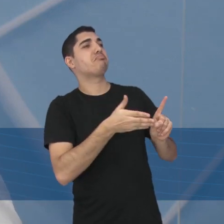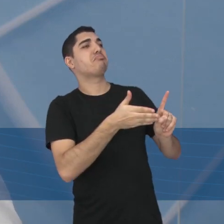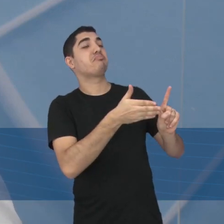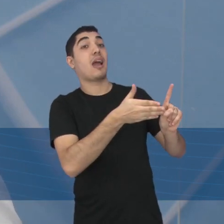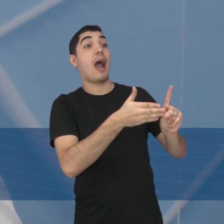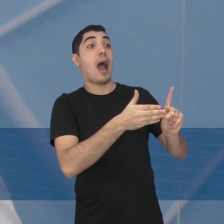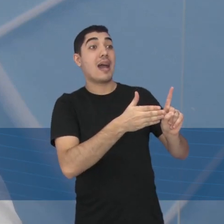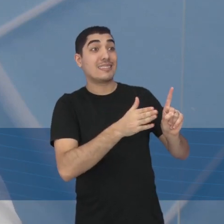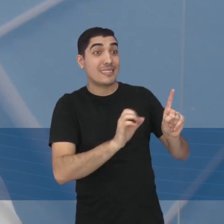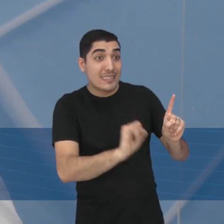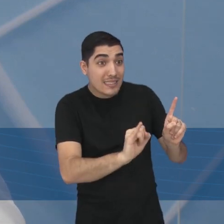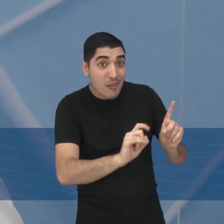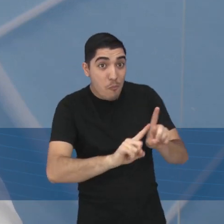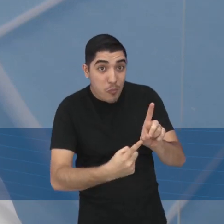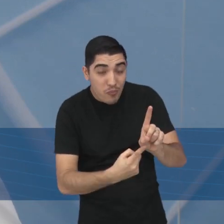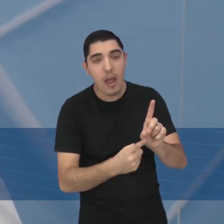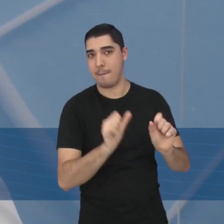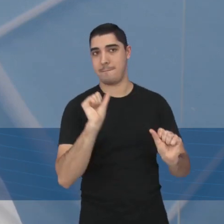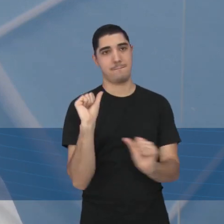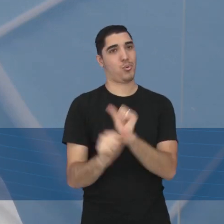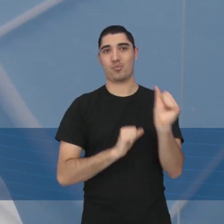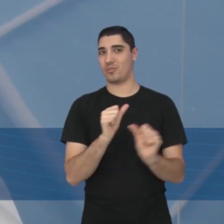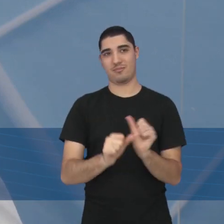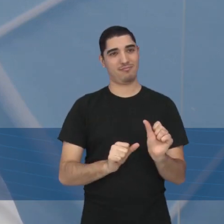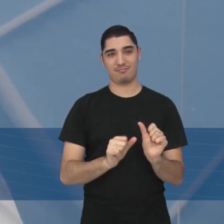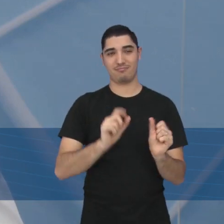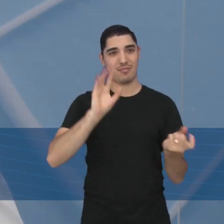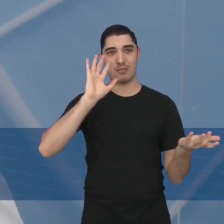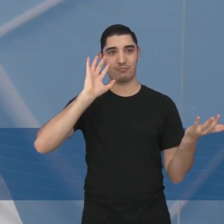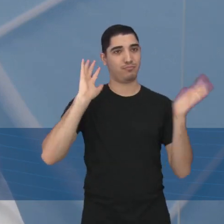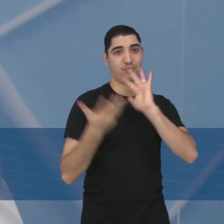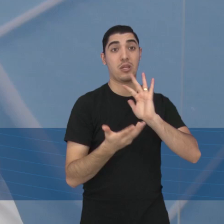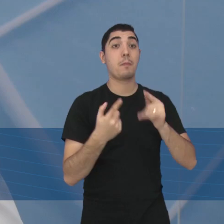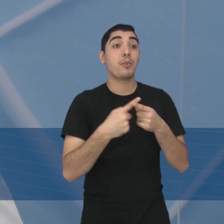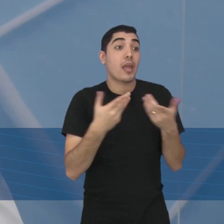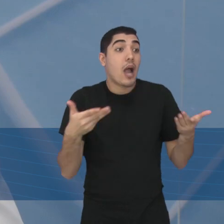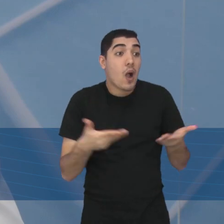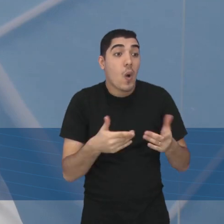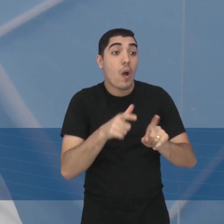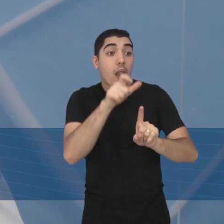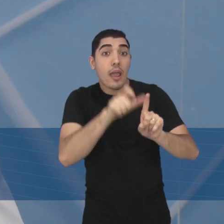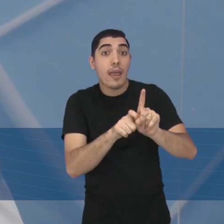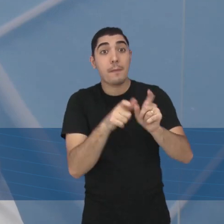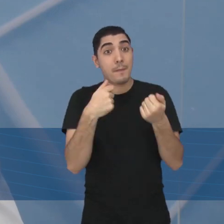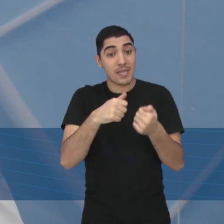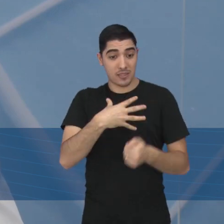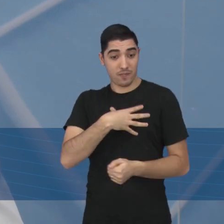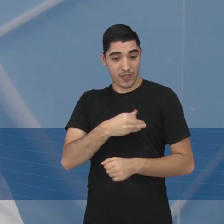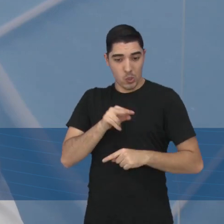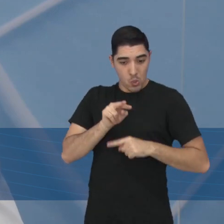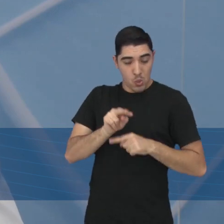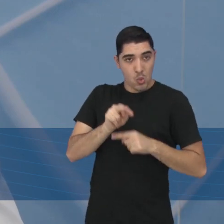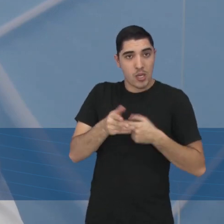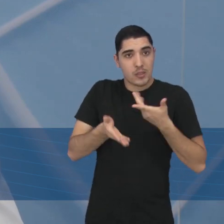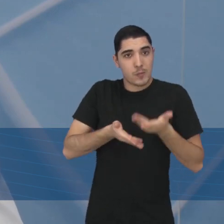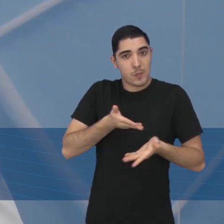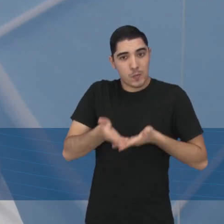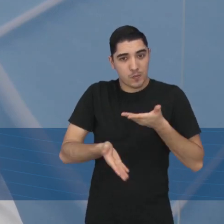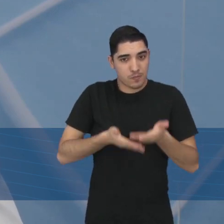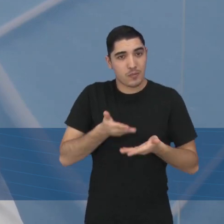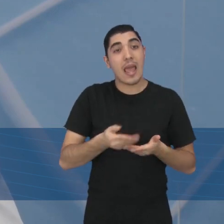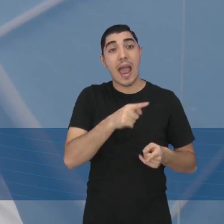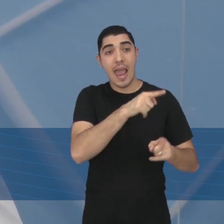outra vida, e aí ela se perde muitas vezes nisso, porque quem sou eu agora, né? Eu sou a mãe. E aí ela